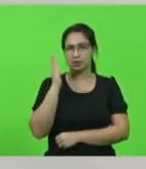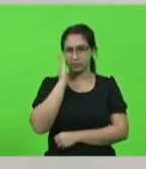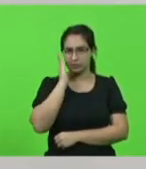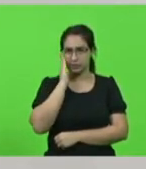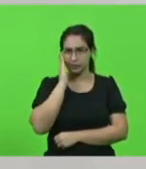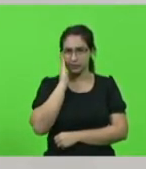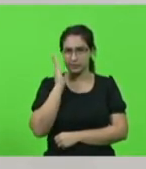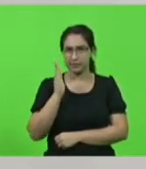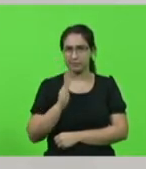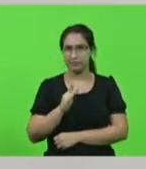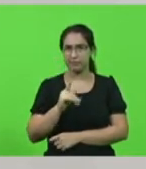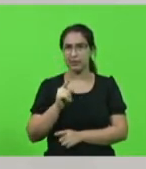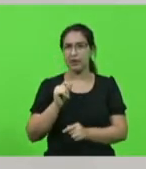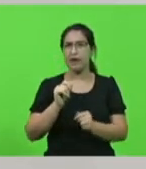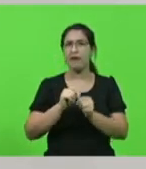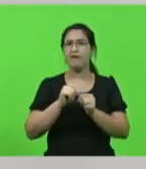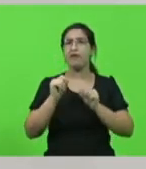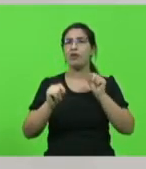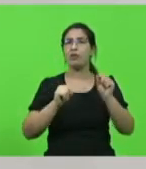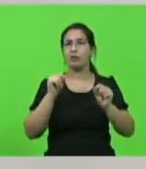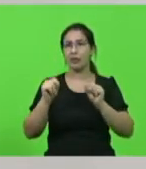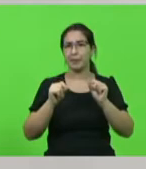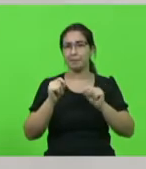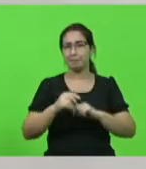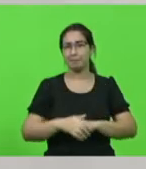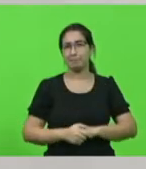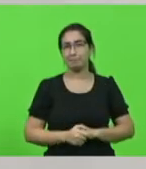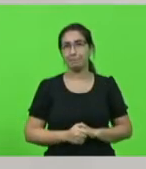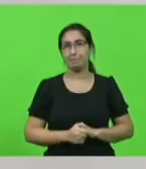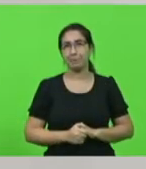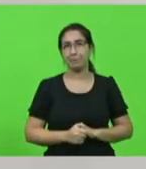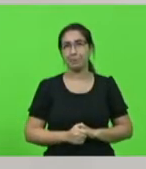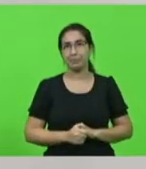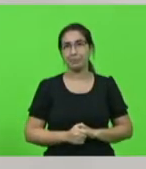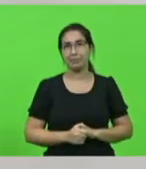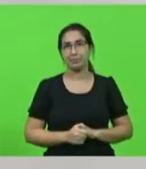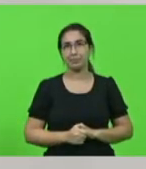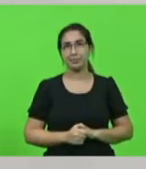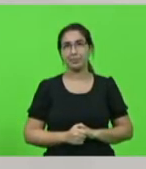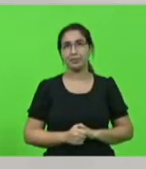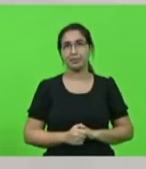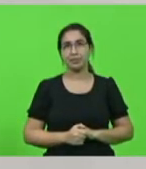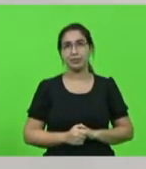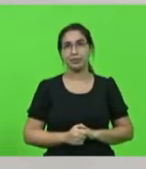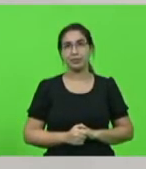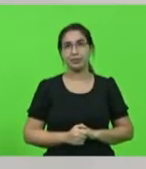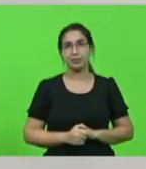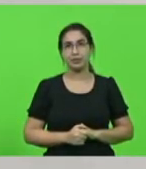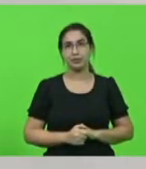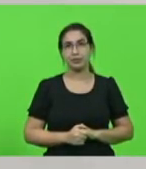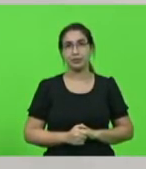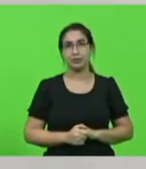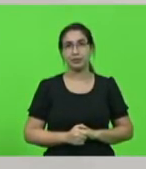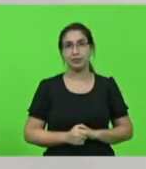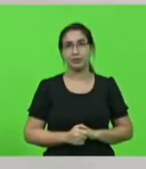falasse esse tipo de coisa? E o que que os caros colegas fariam